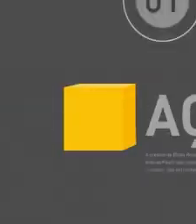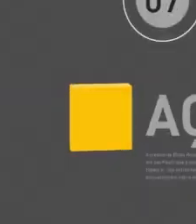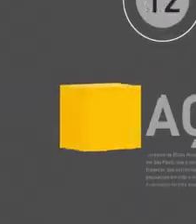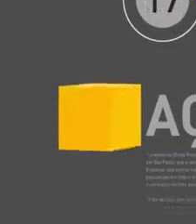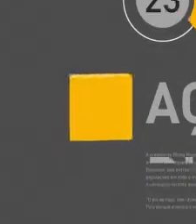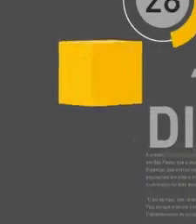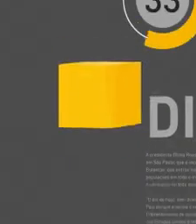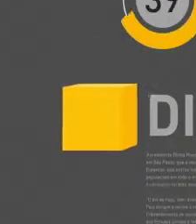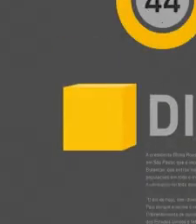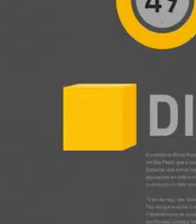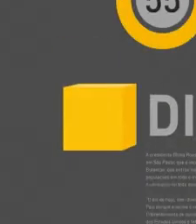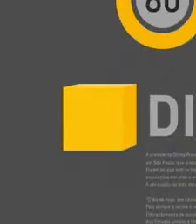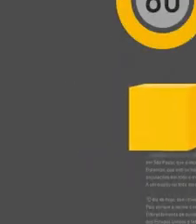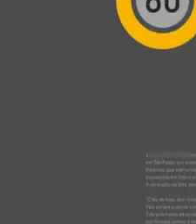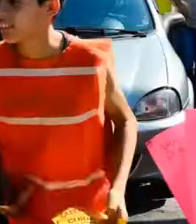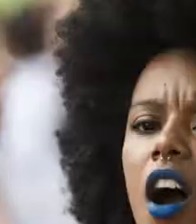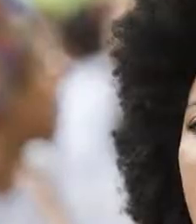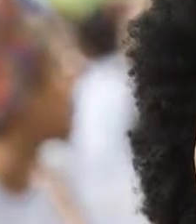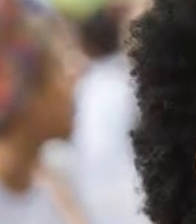o